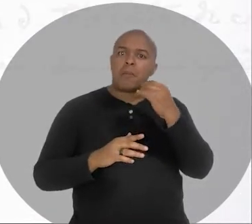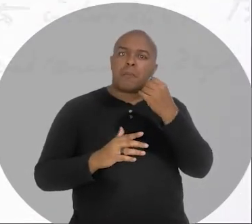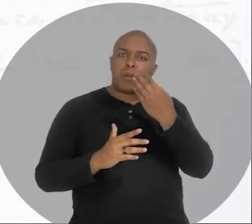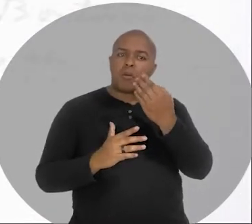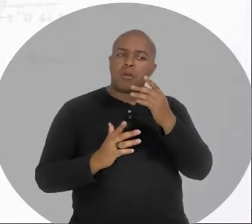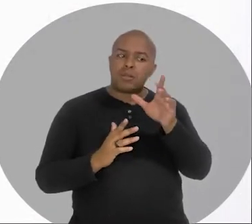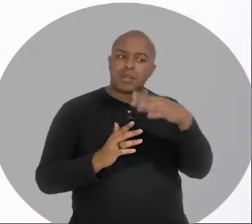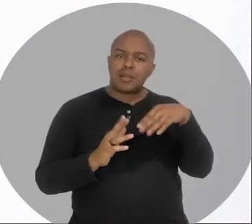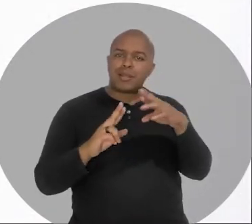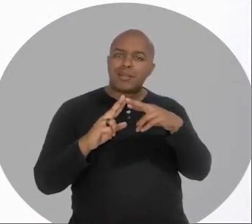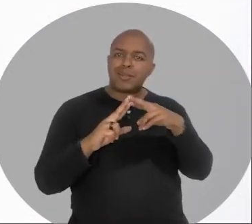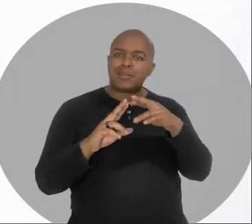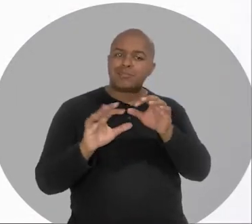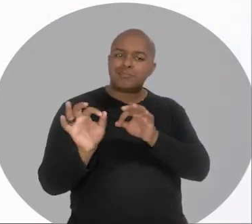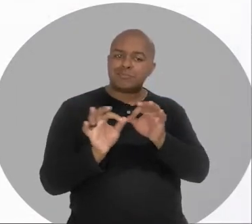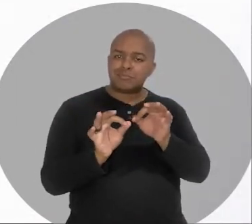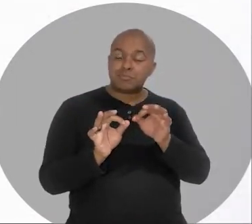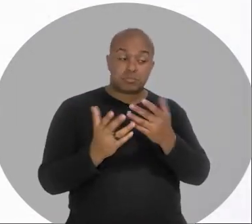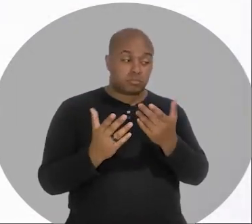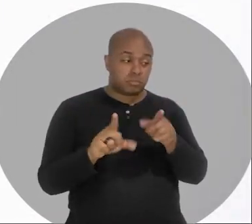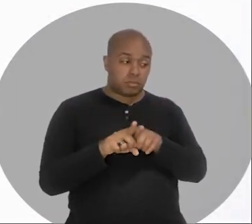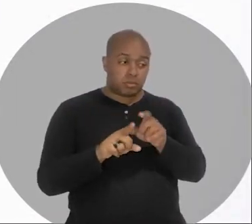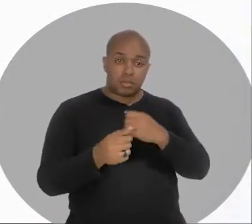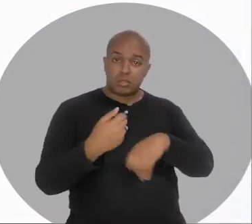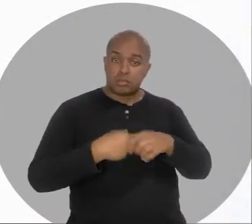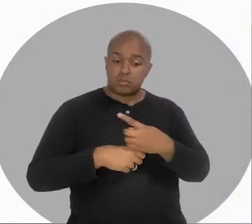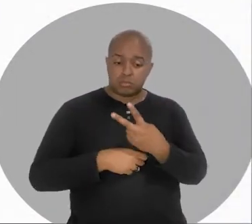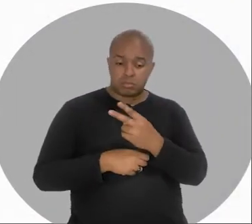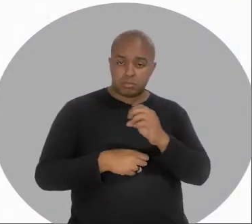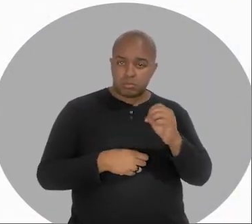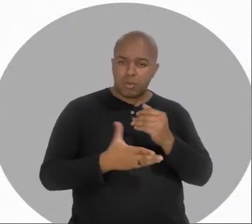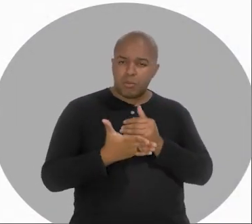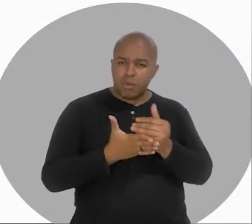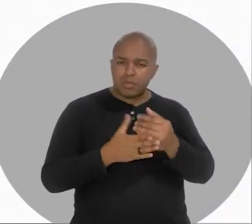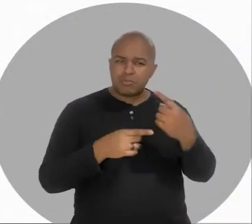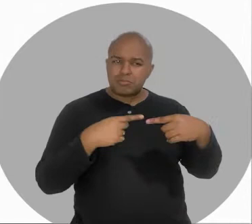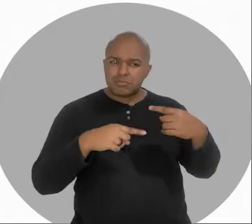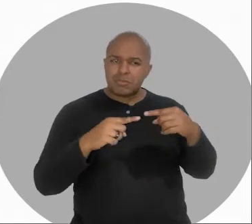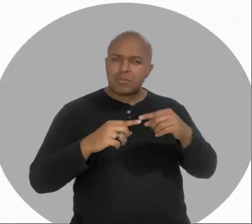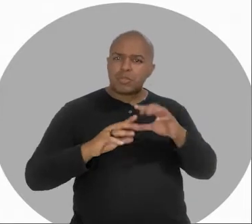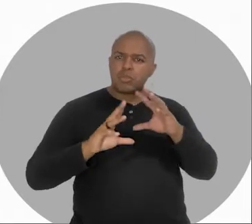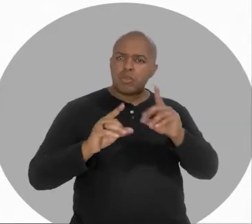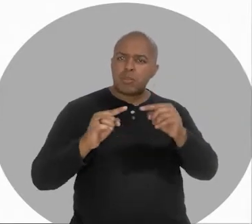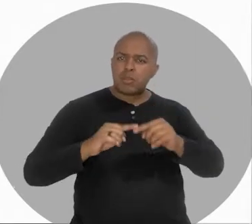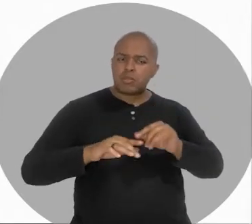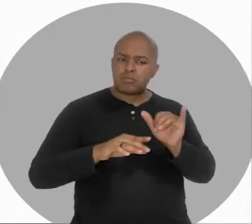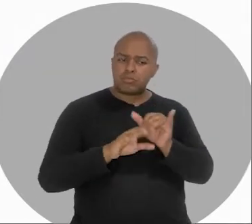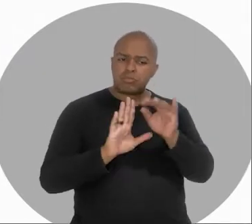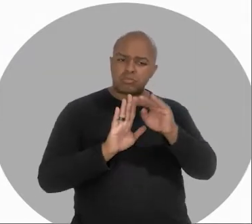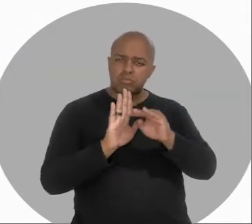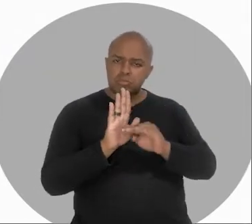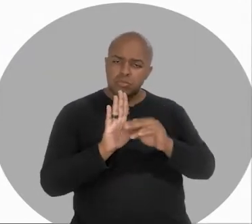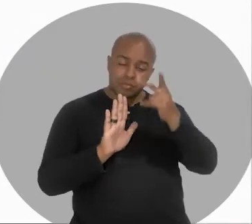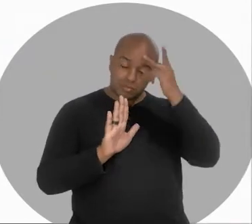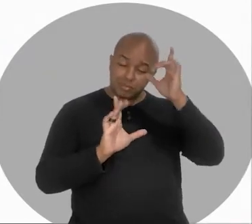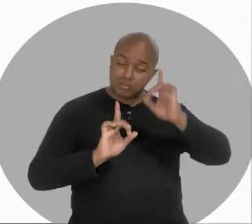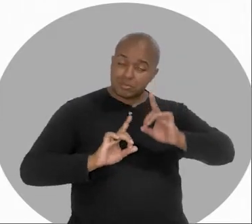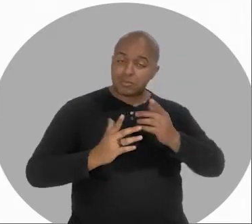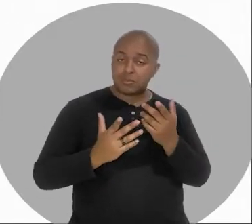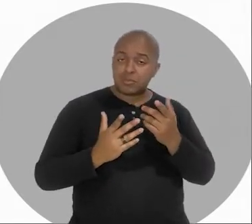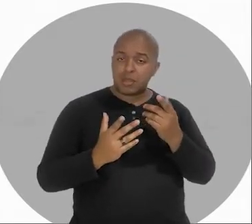na rede regular. E no ano 2000, começam os debates em torno do Estatuto da Pessoa com